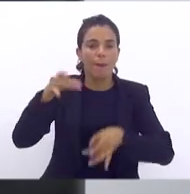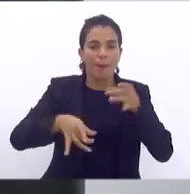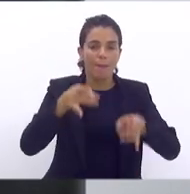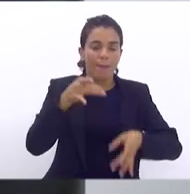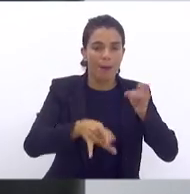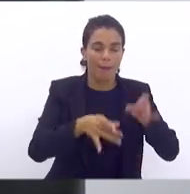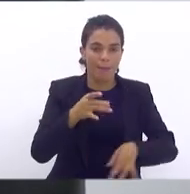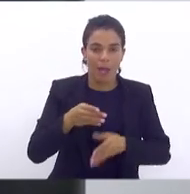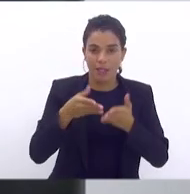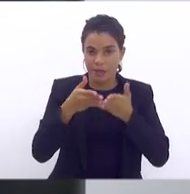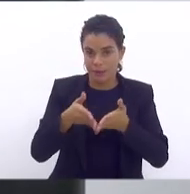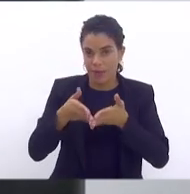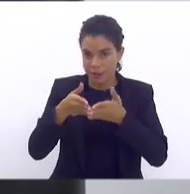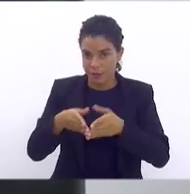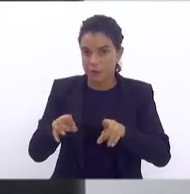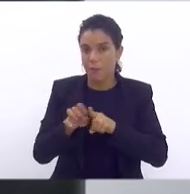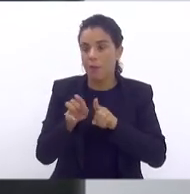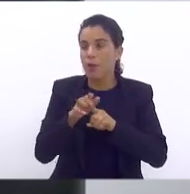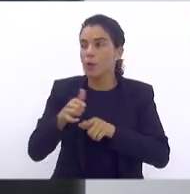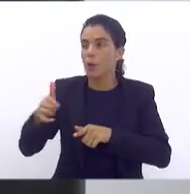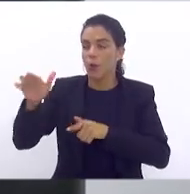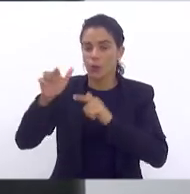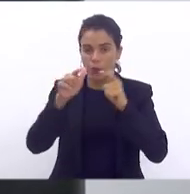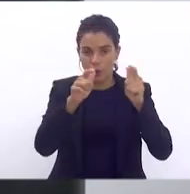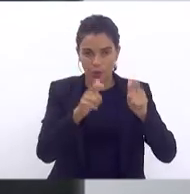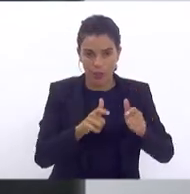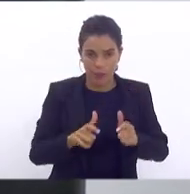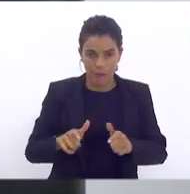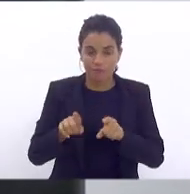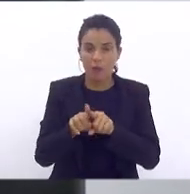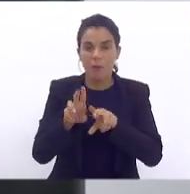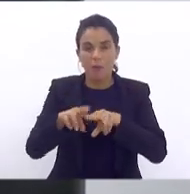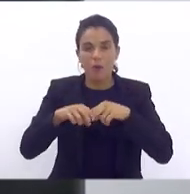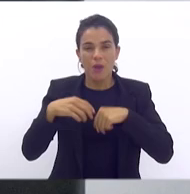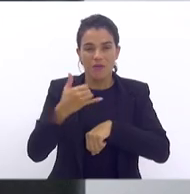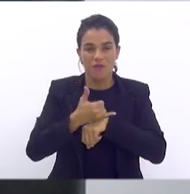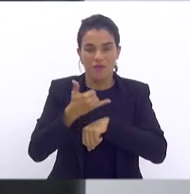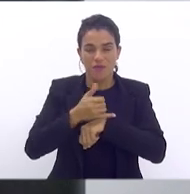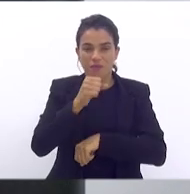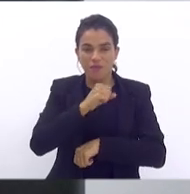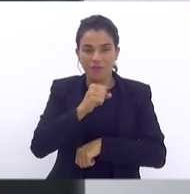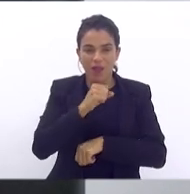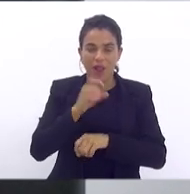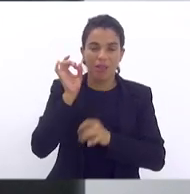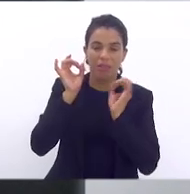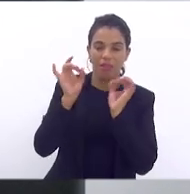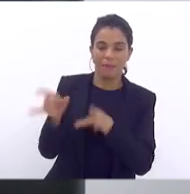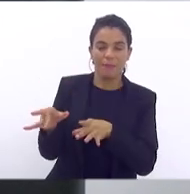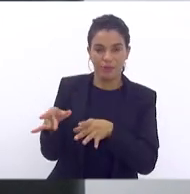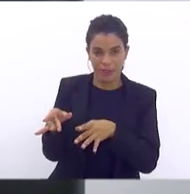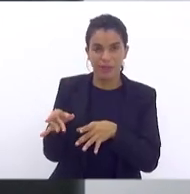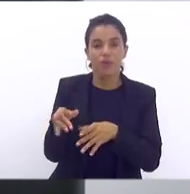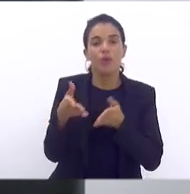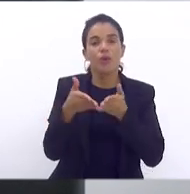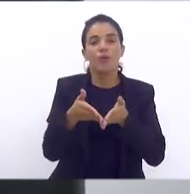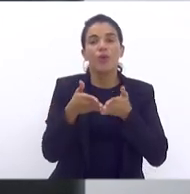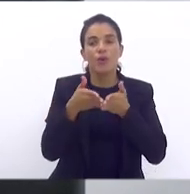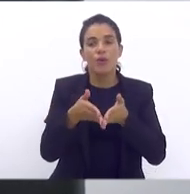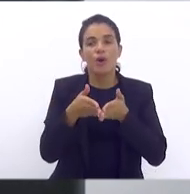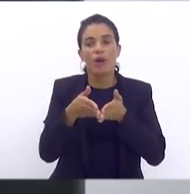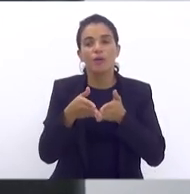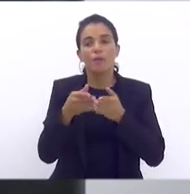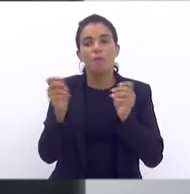Guanabara, como também em outras baías. Devido à ferrugem, pelo tempo de abandono, uma embarcação pode ser a sua